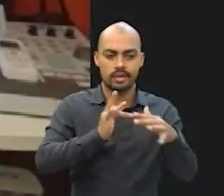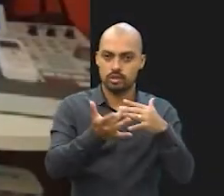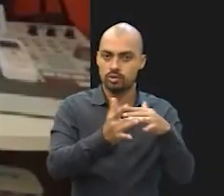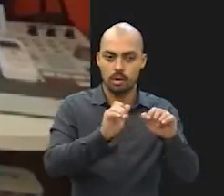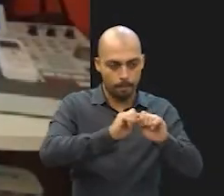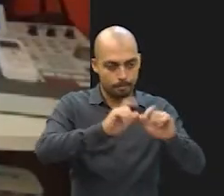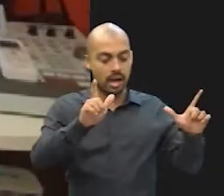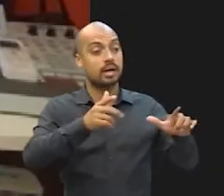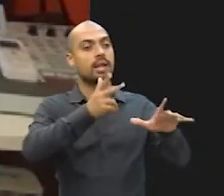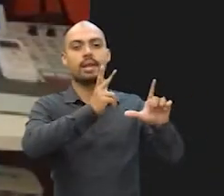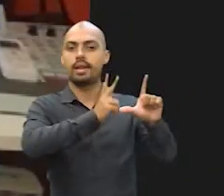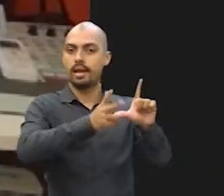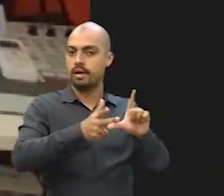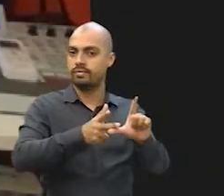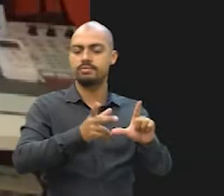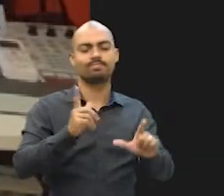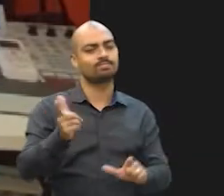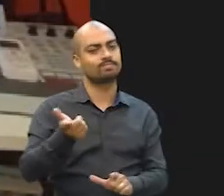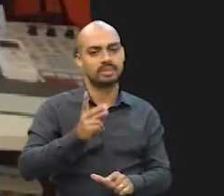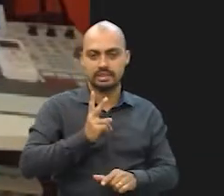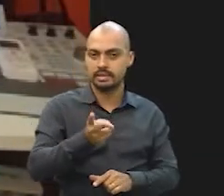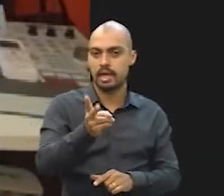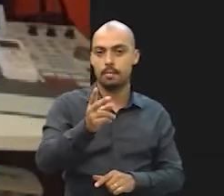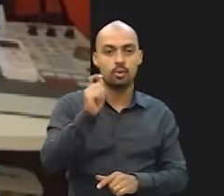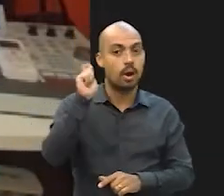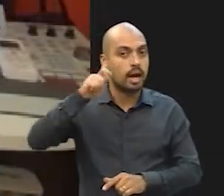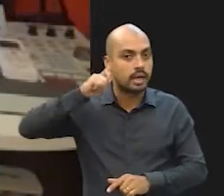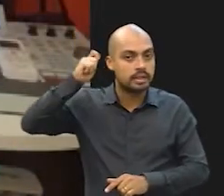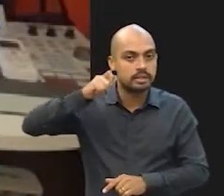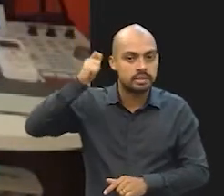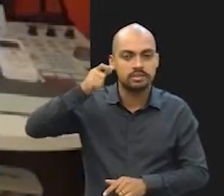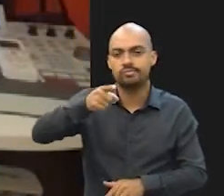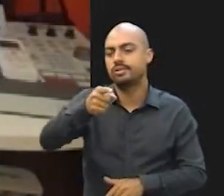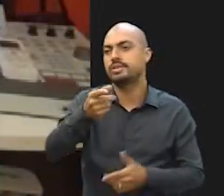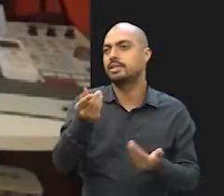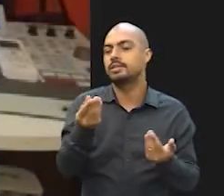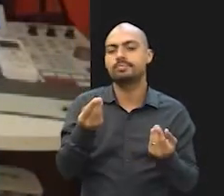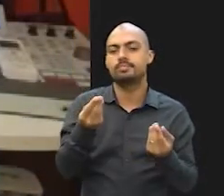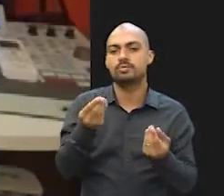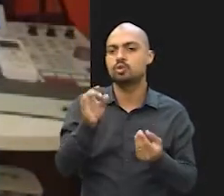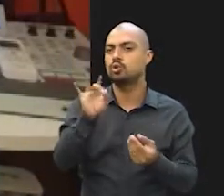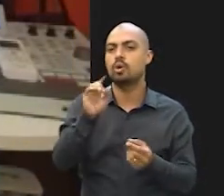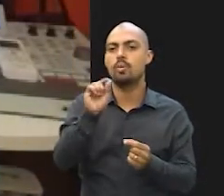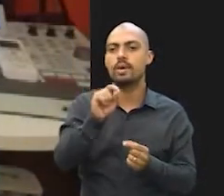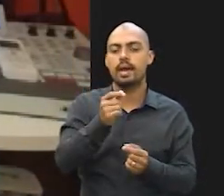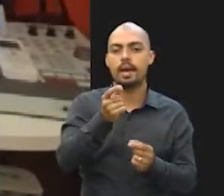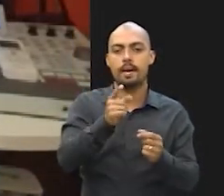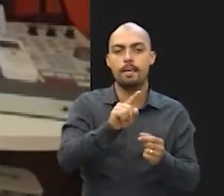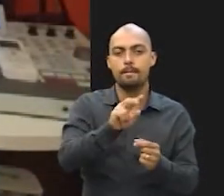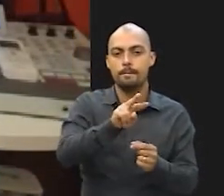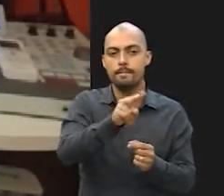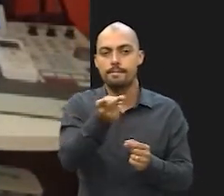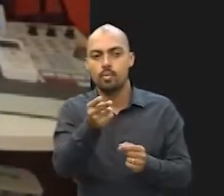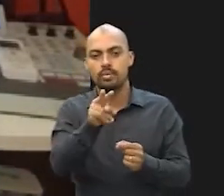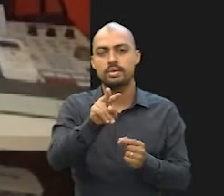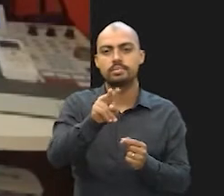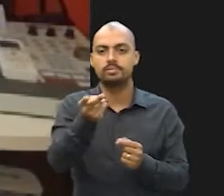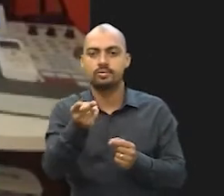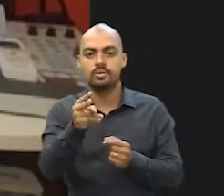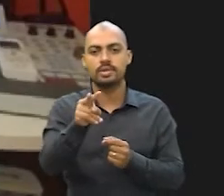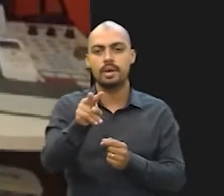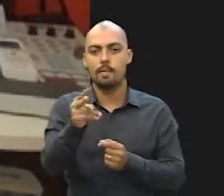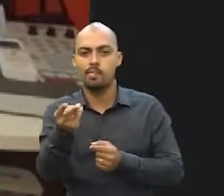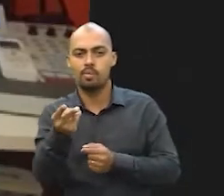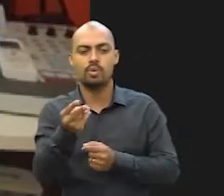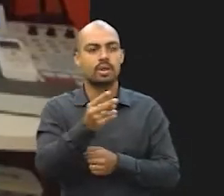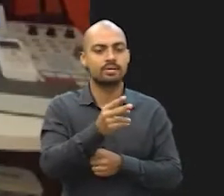ali. Todo instante tinha uma live de um artista, então você ia só pipocando de uma para outra, né? Zapeando, como a gente